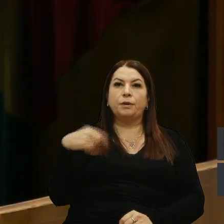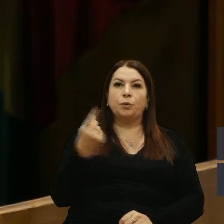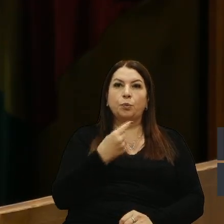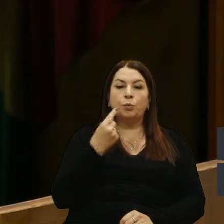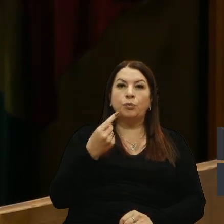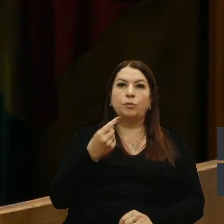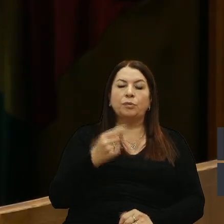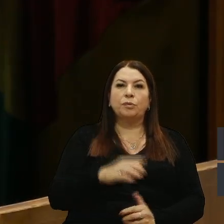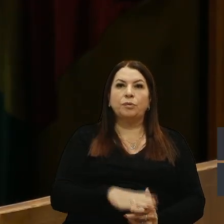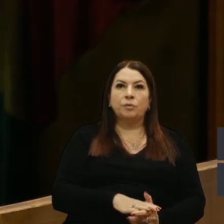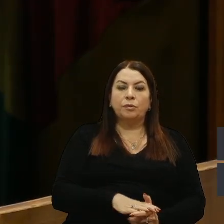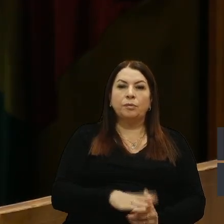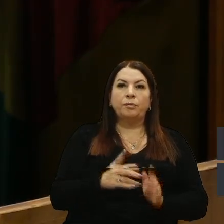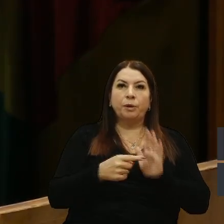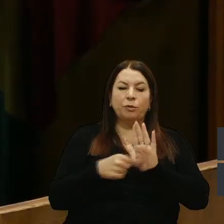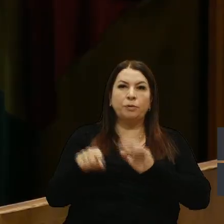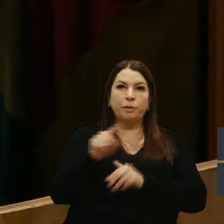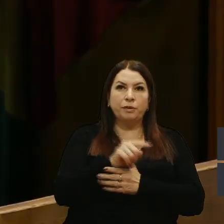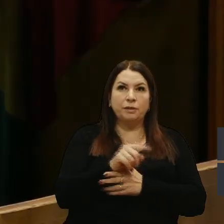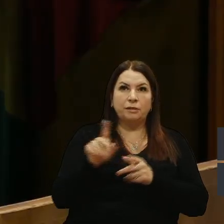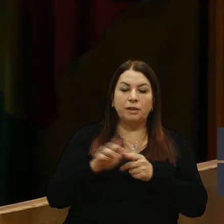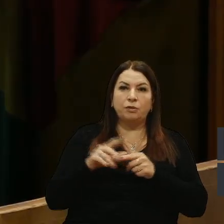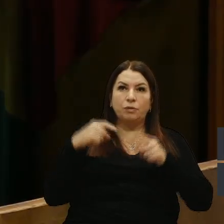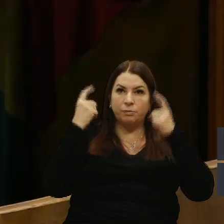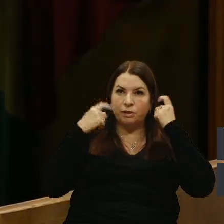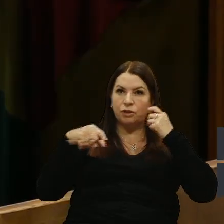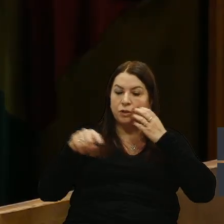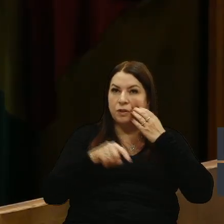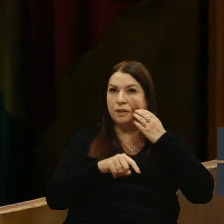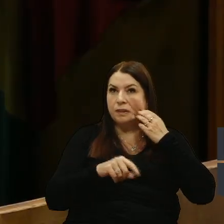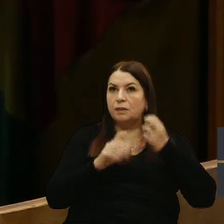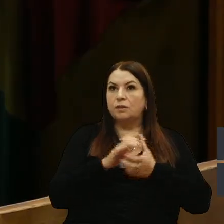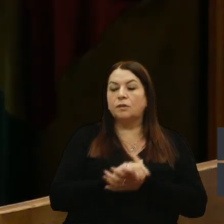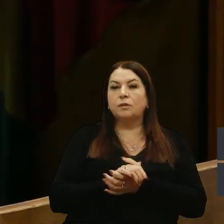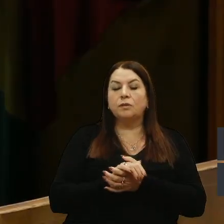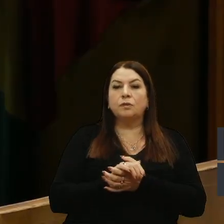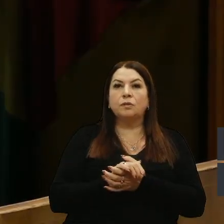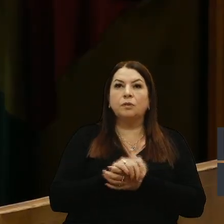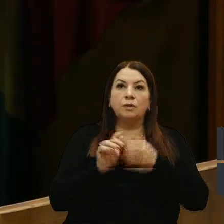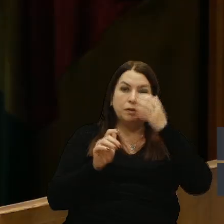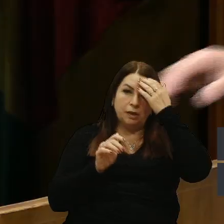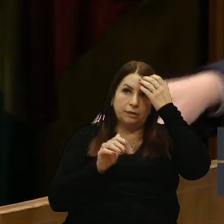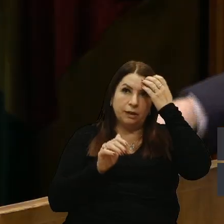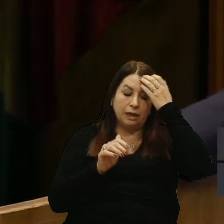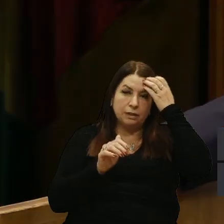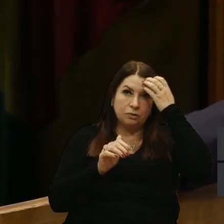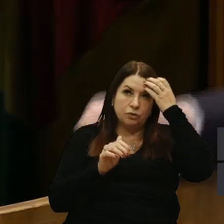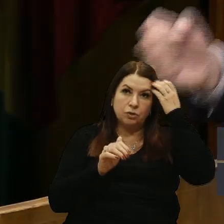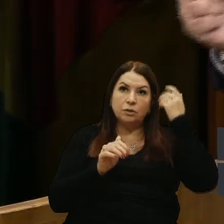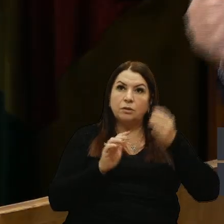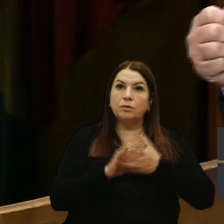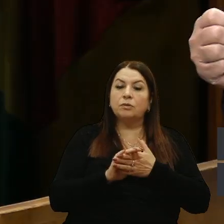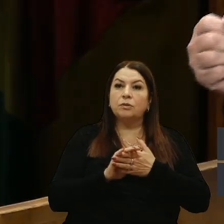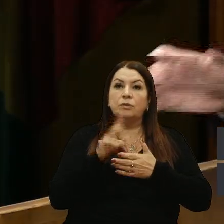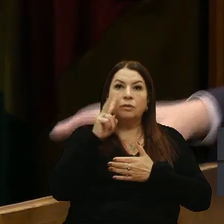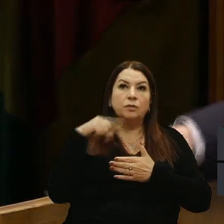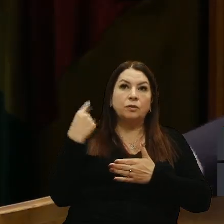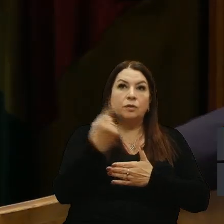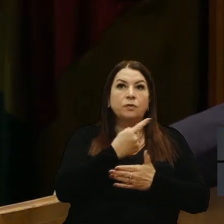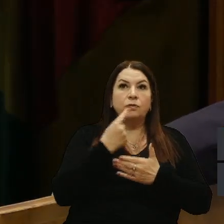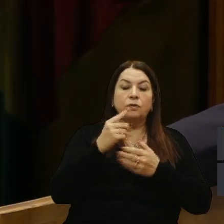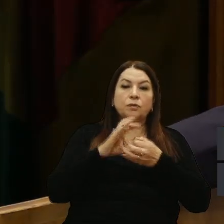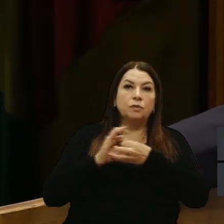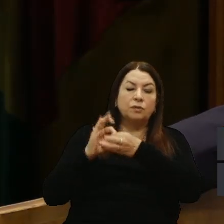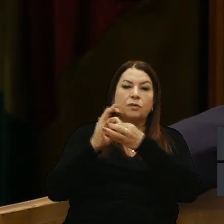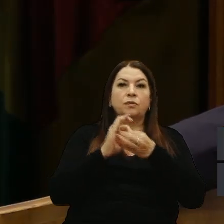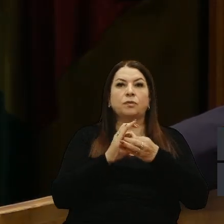outros, demonstrando a preocupação e também a força de